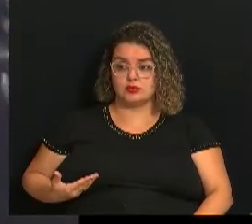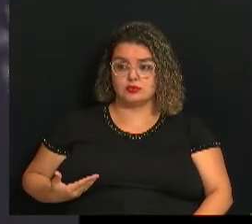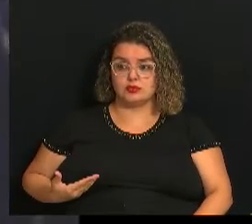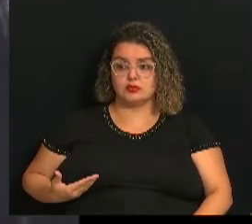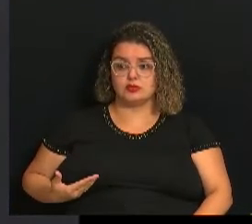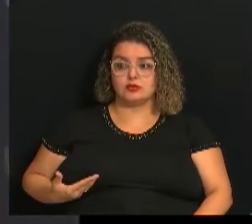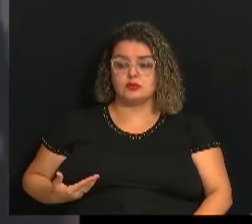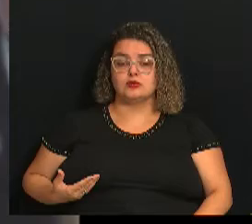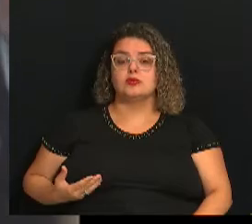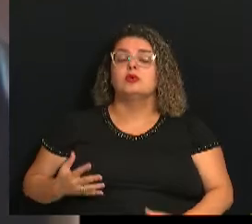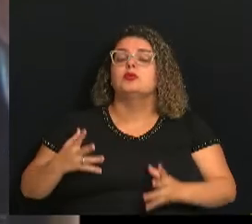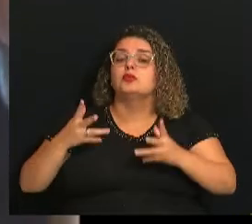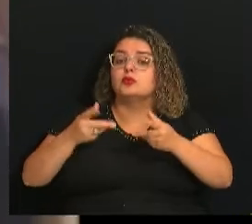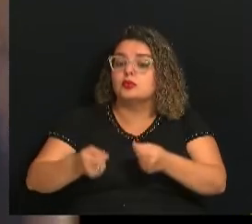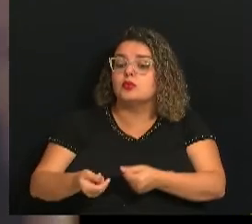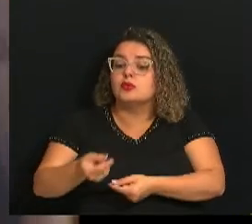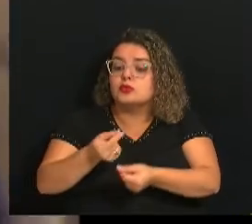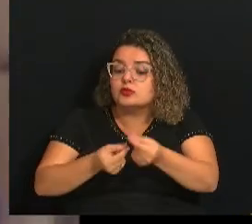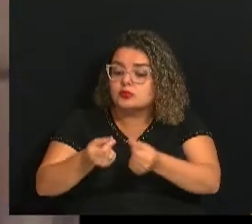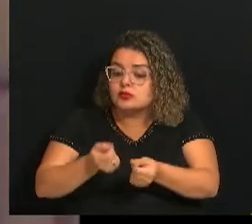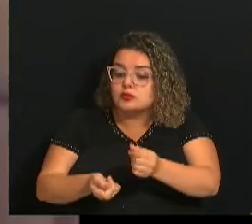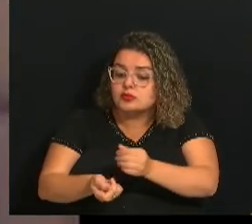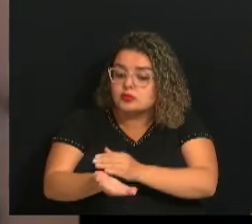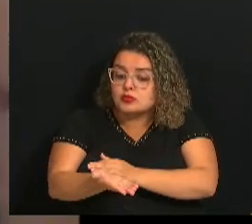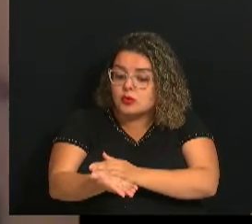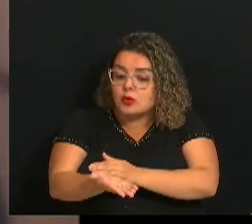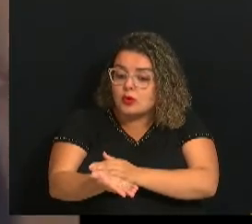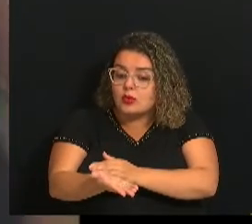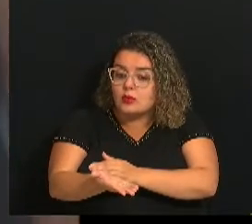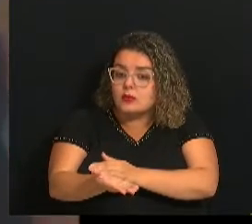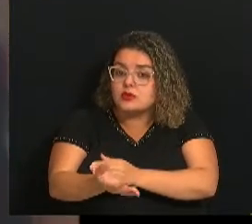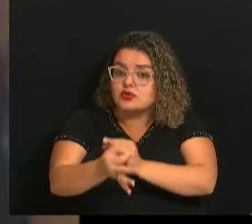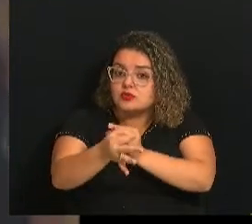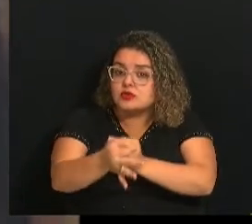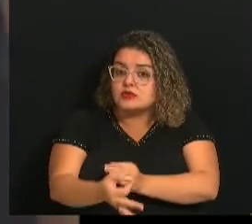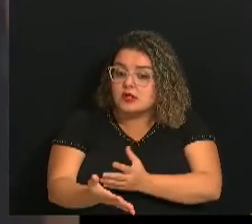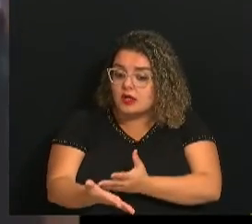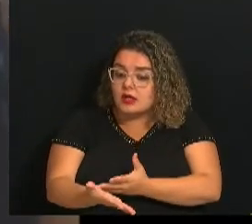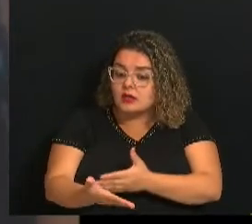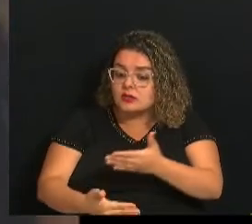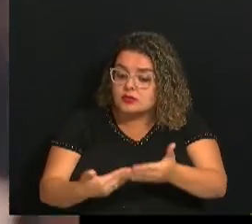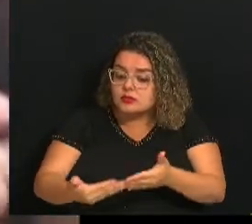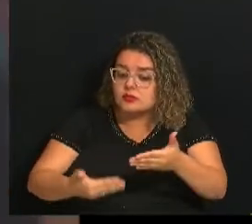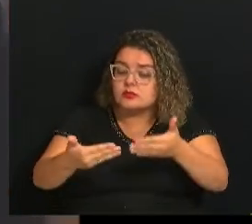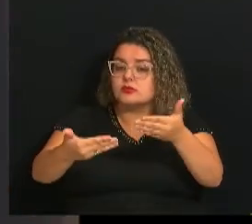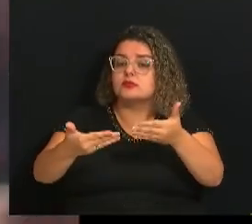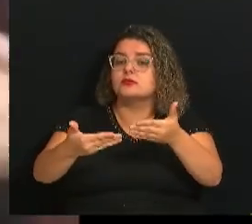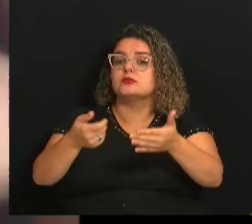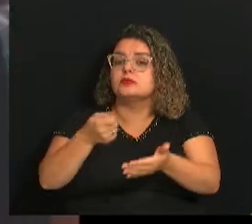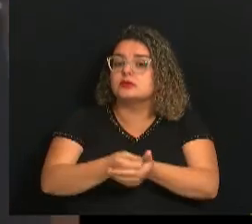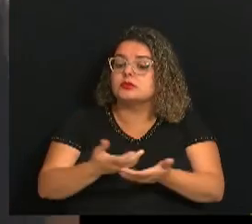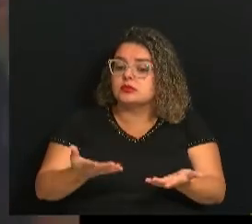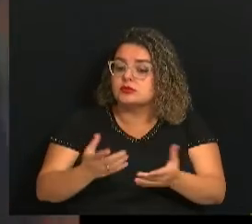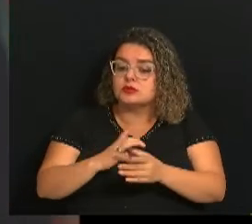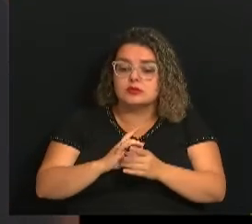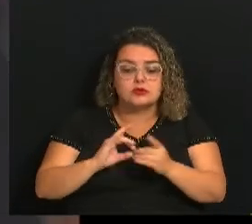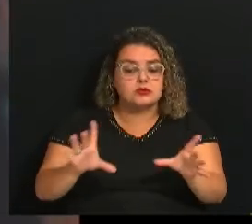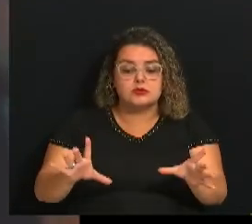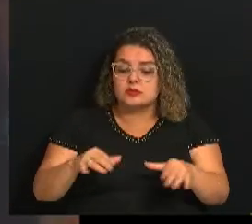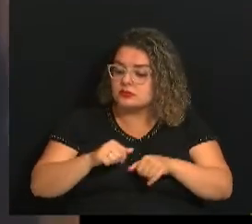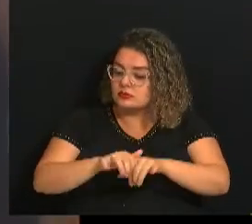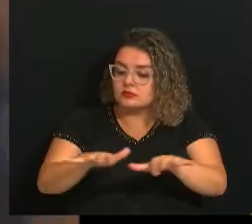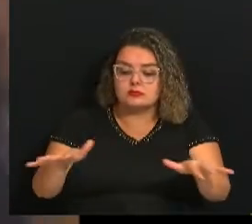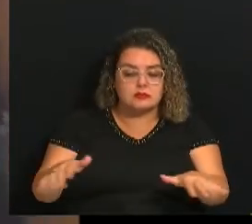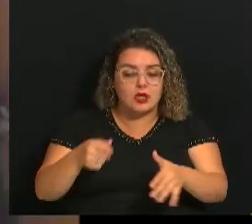investimentos sérios e as relações construídas e exercitadas da forma mais democrática e ampla,